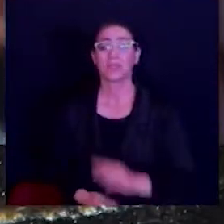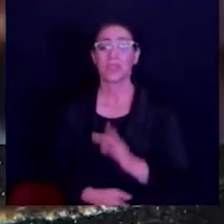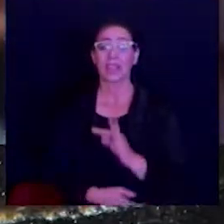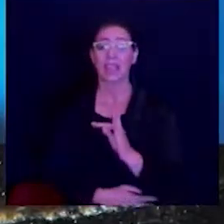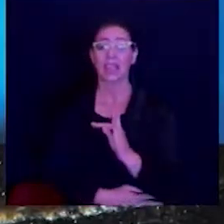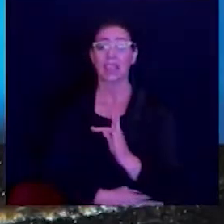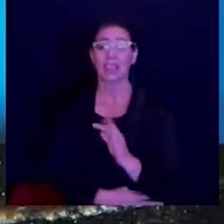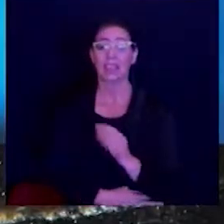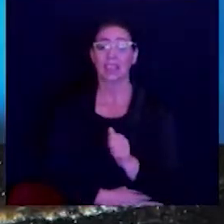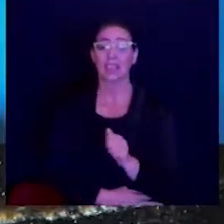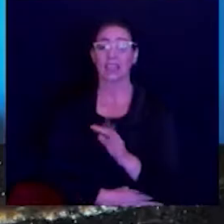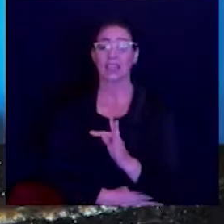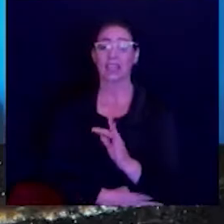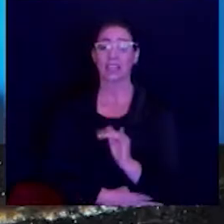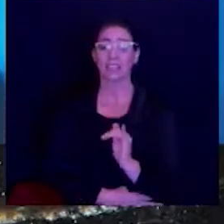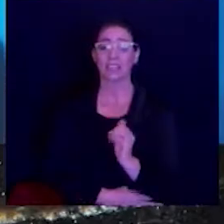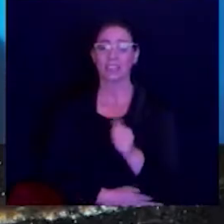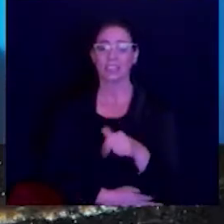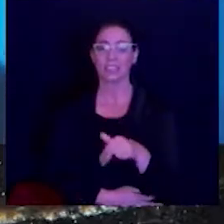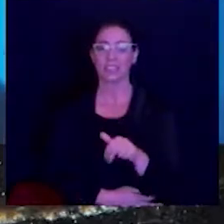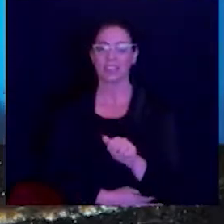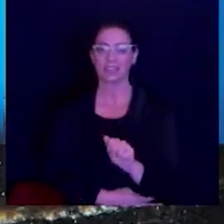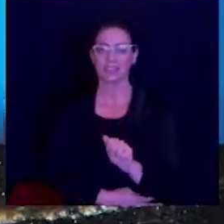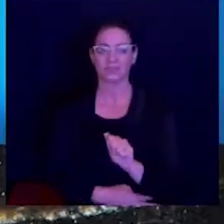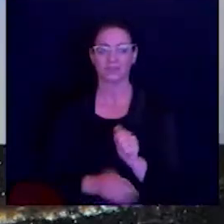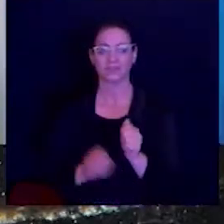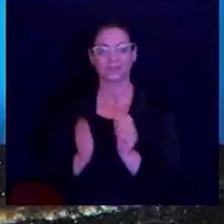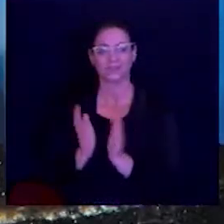Tatiane Valesca Reis Ferreira.